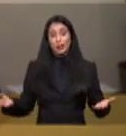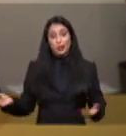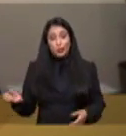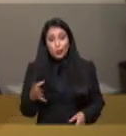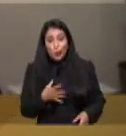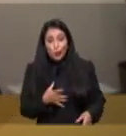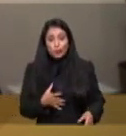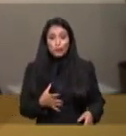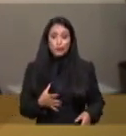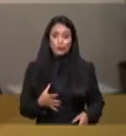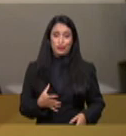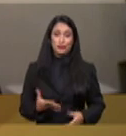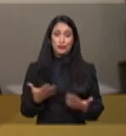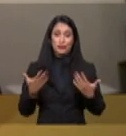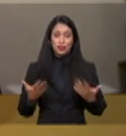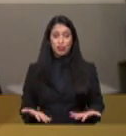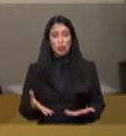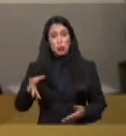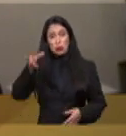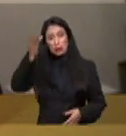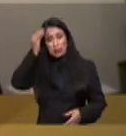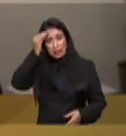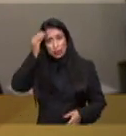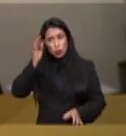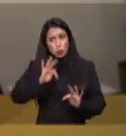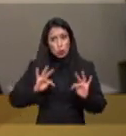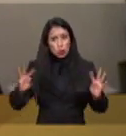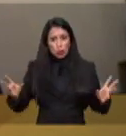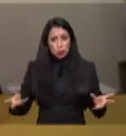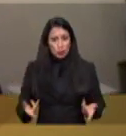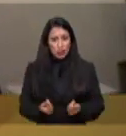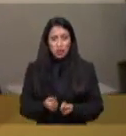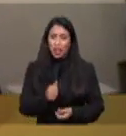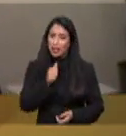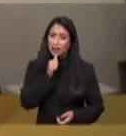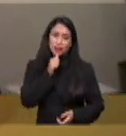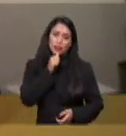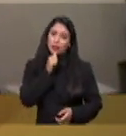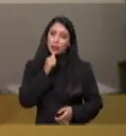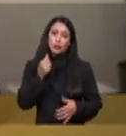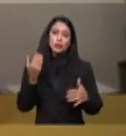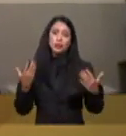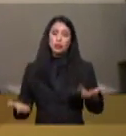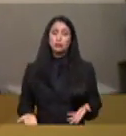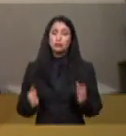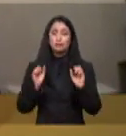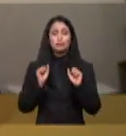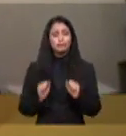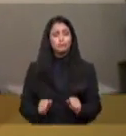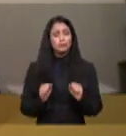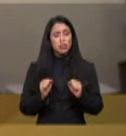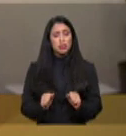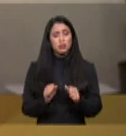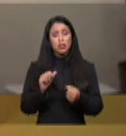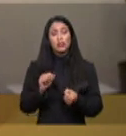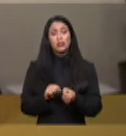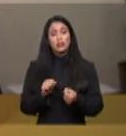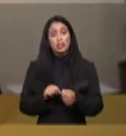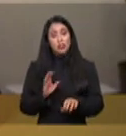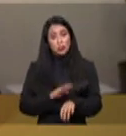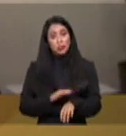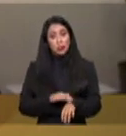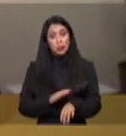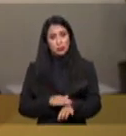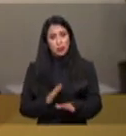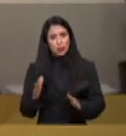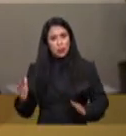ainda insuficientemente compreendido, com relação ao qual o máximo que se pode fazer no momento, e mesmo assim